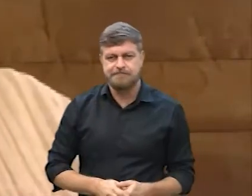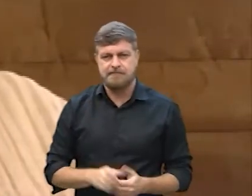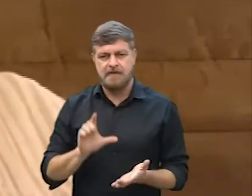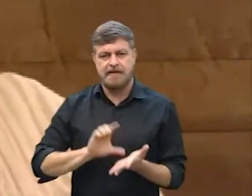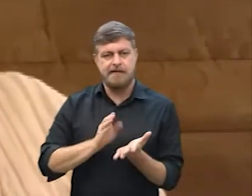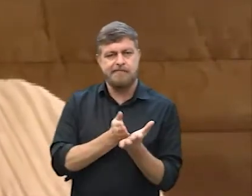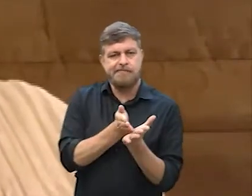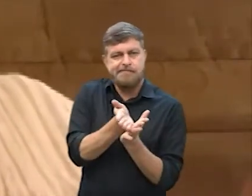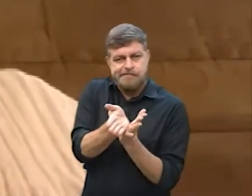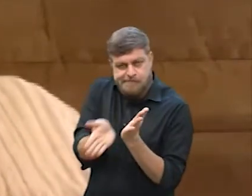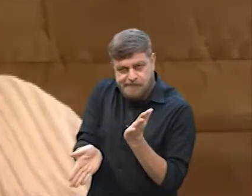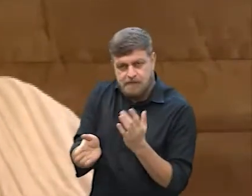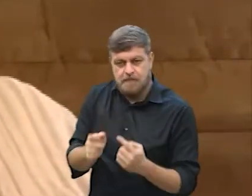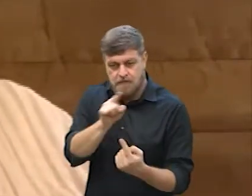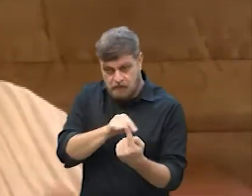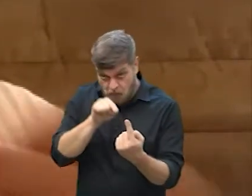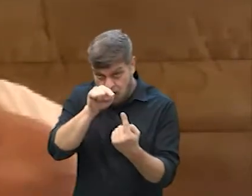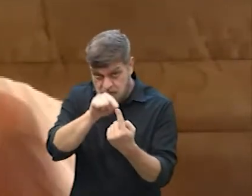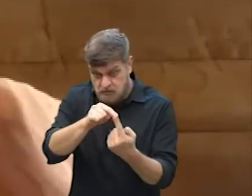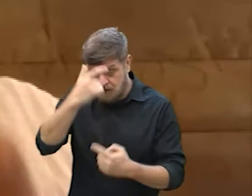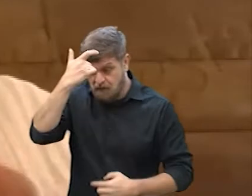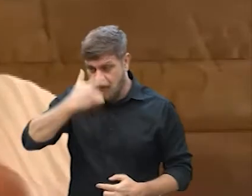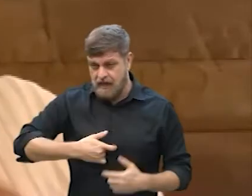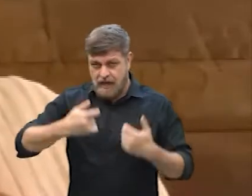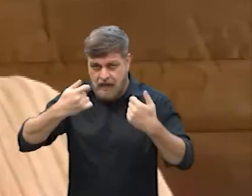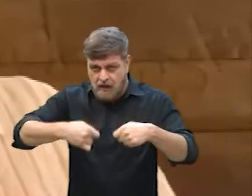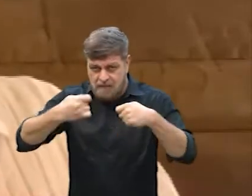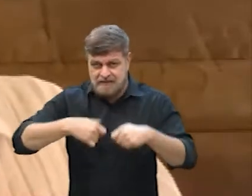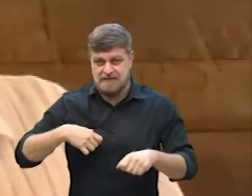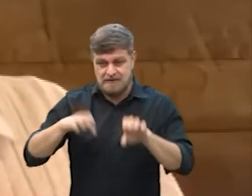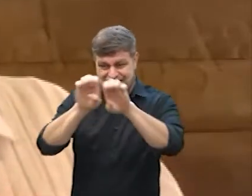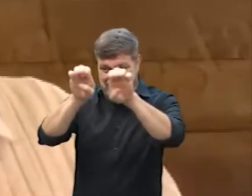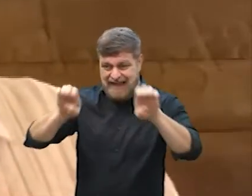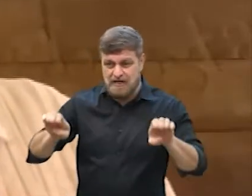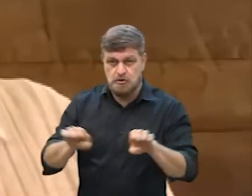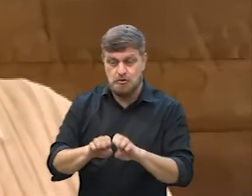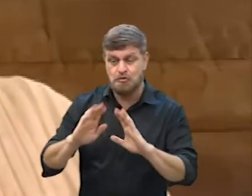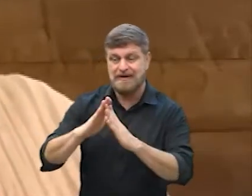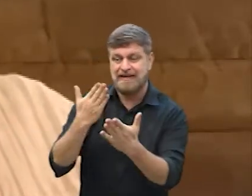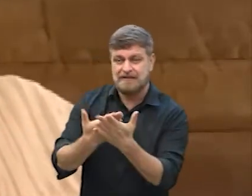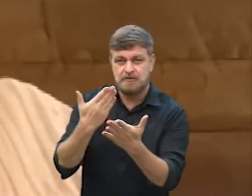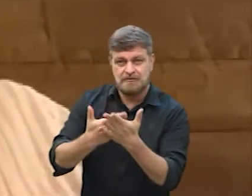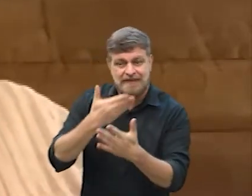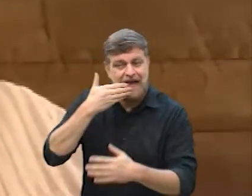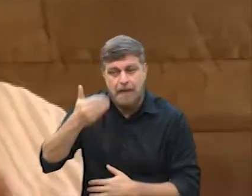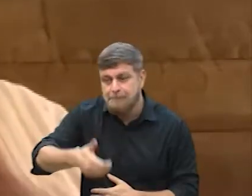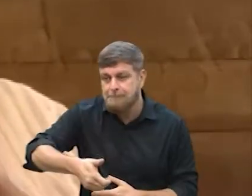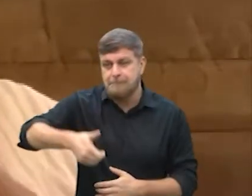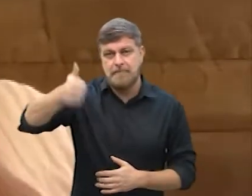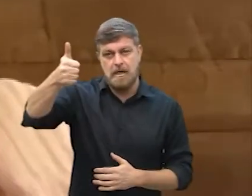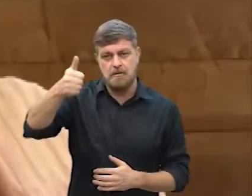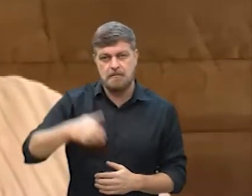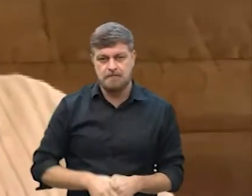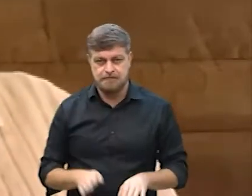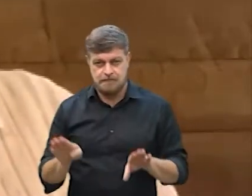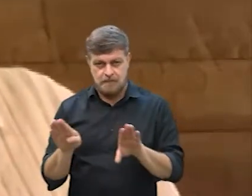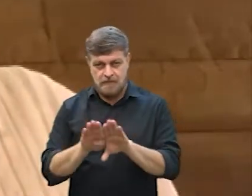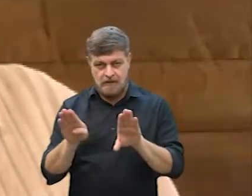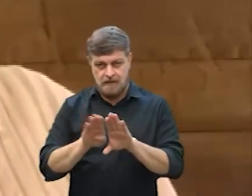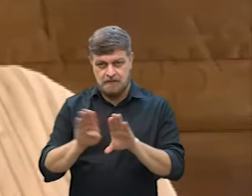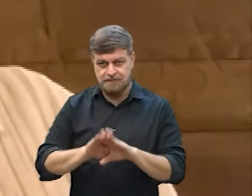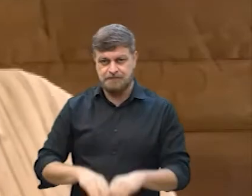sendo objetiva, eu preciso instrumentalizar melhor a escola, eu preciso